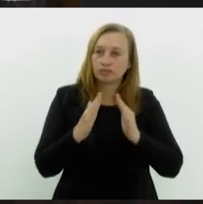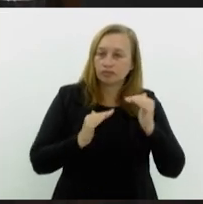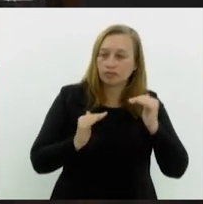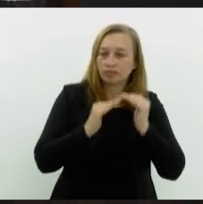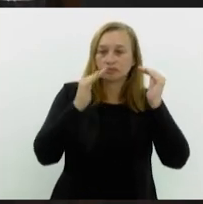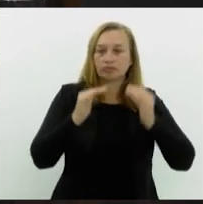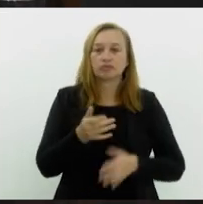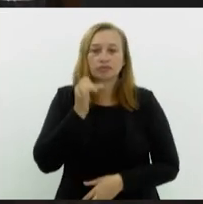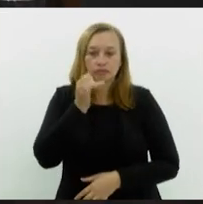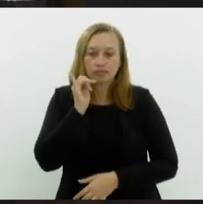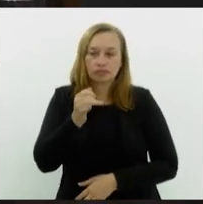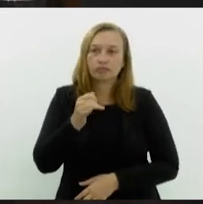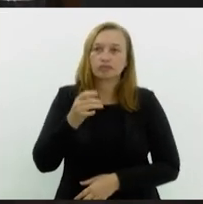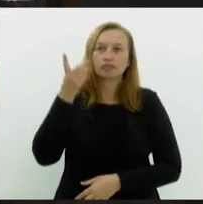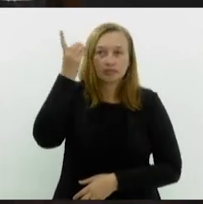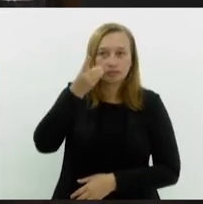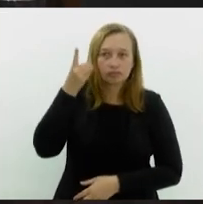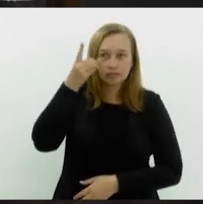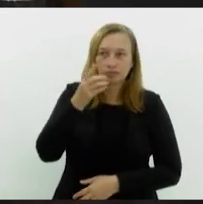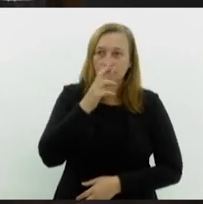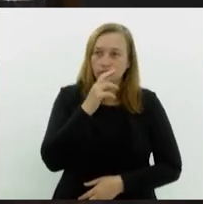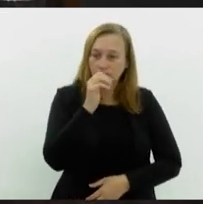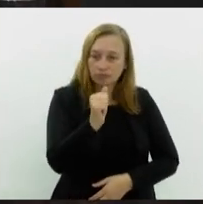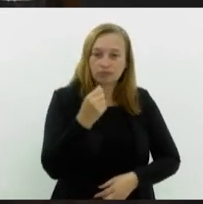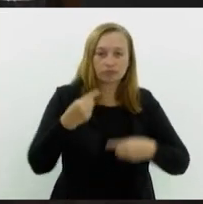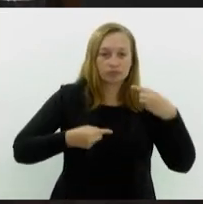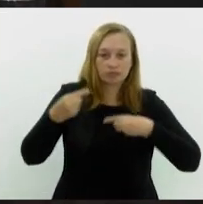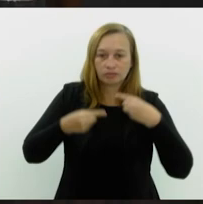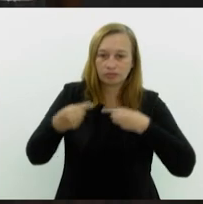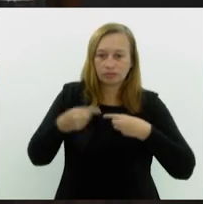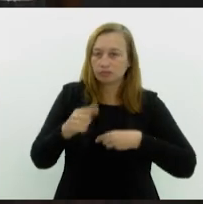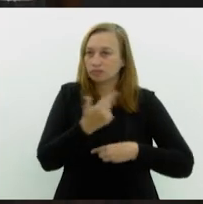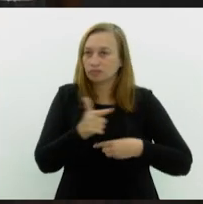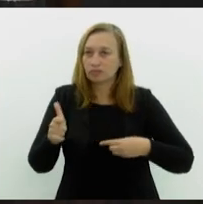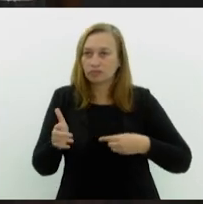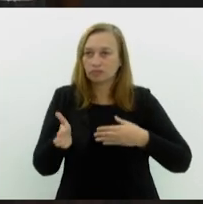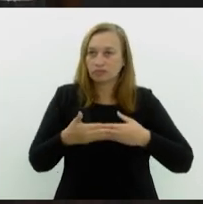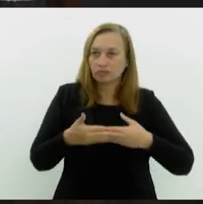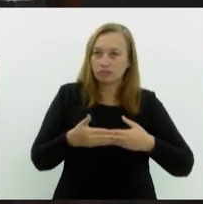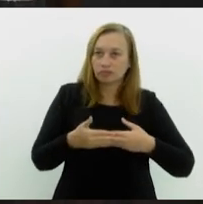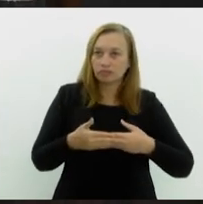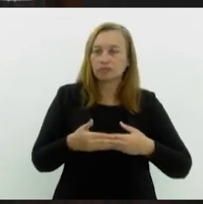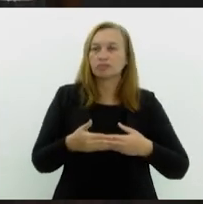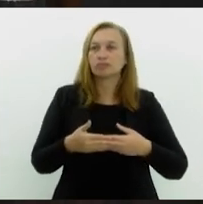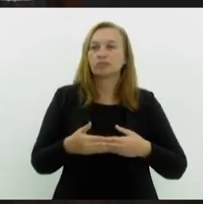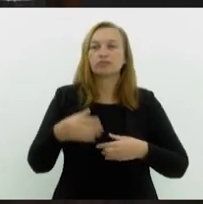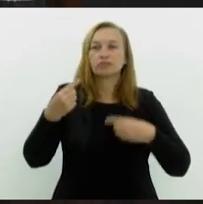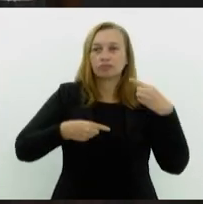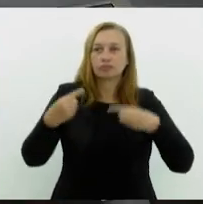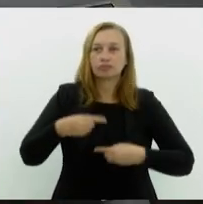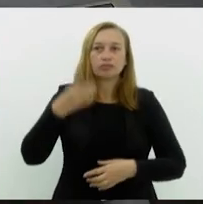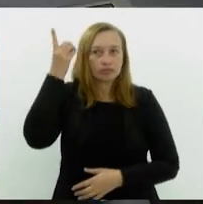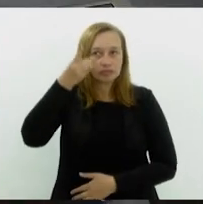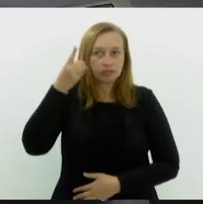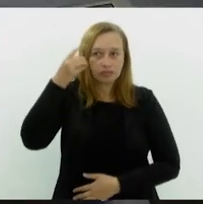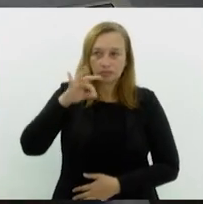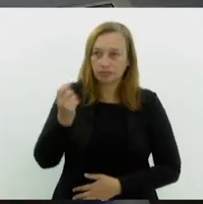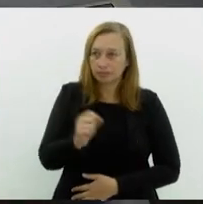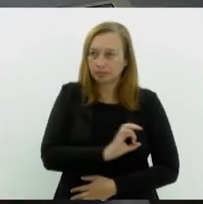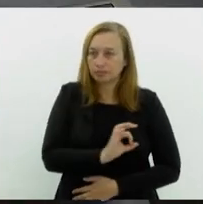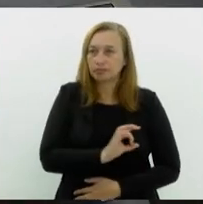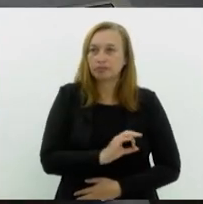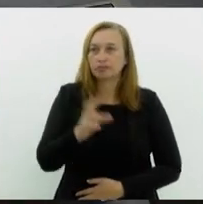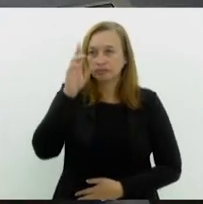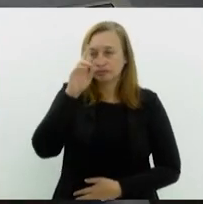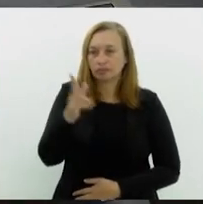favorável. Relator, deputado Rodrigo Amorim. Em discussão, não havendo que... Para discutir, deputada Marta Rocha.